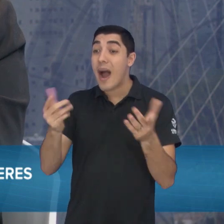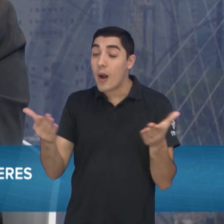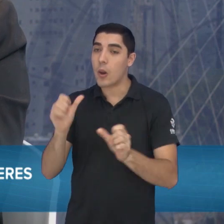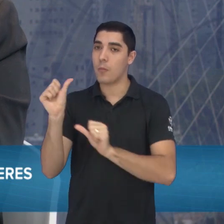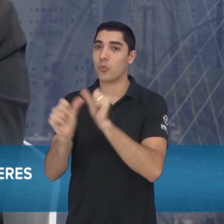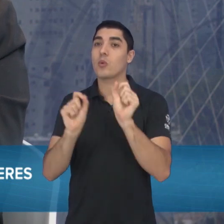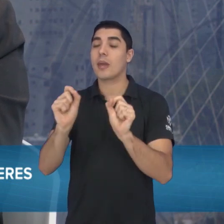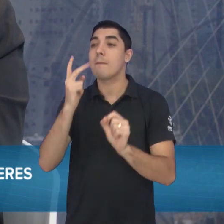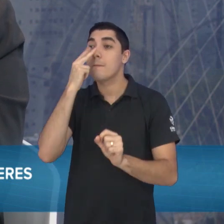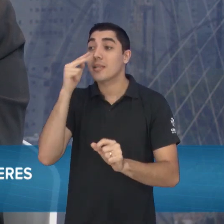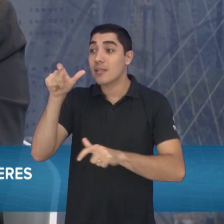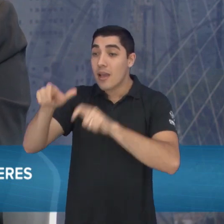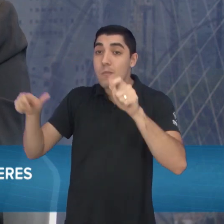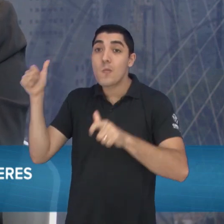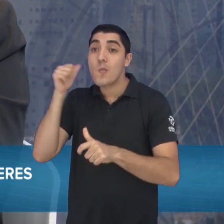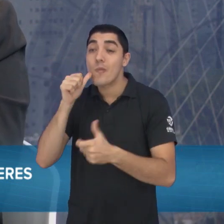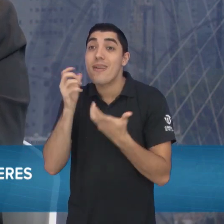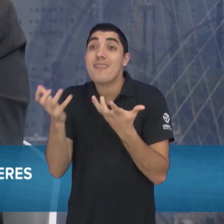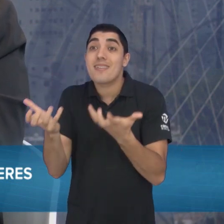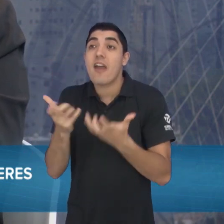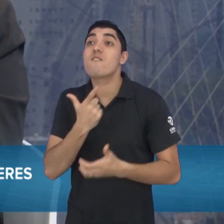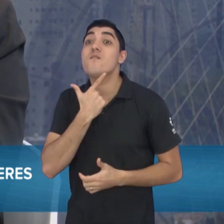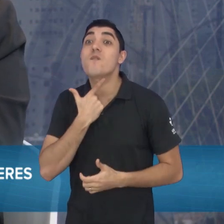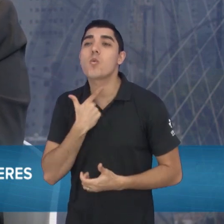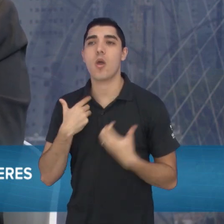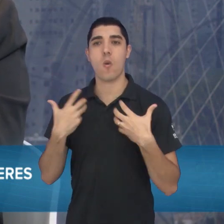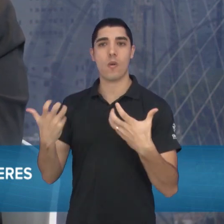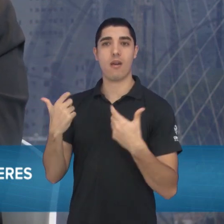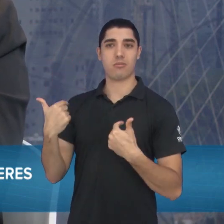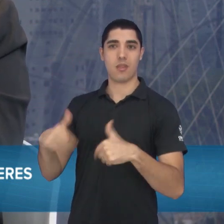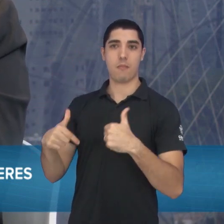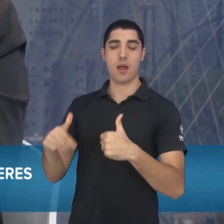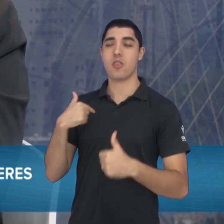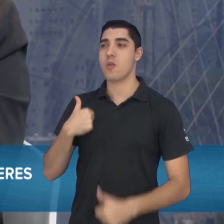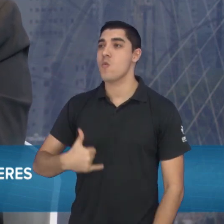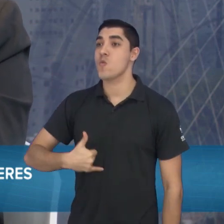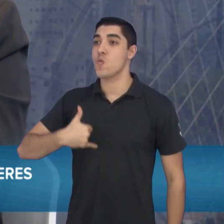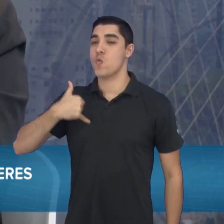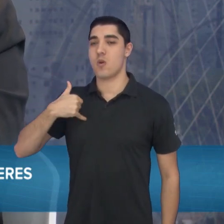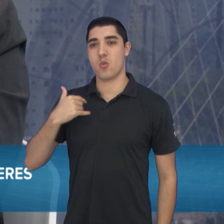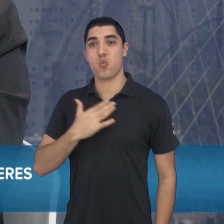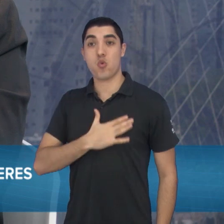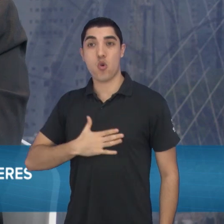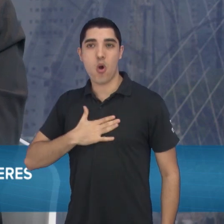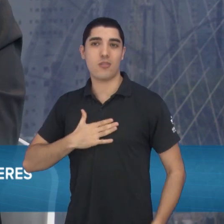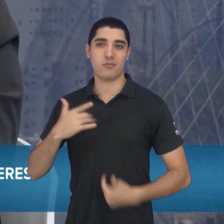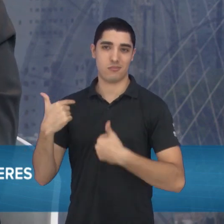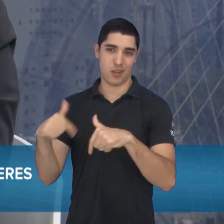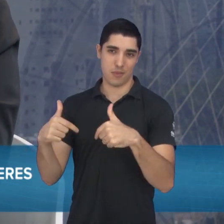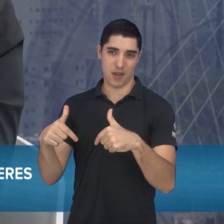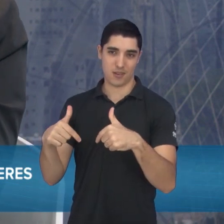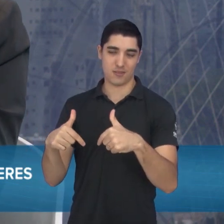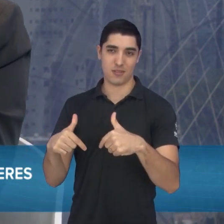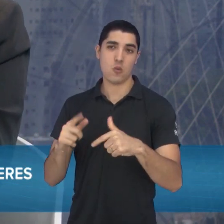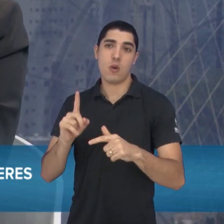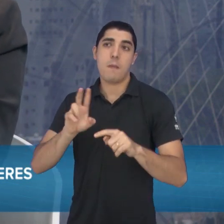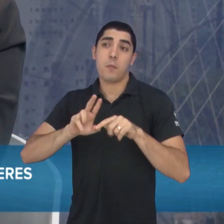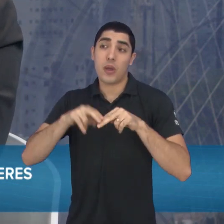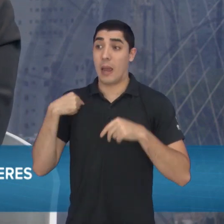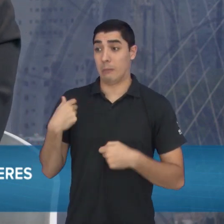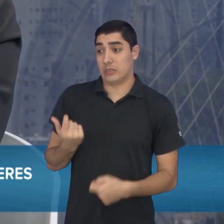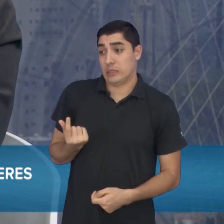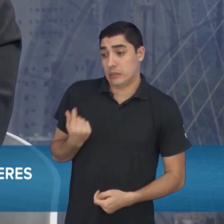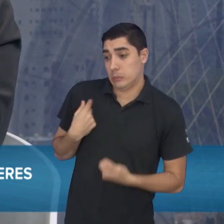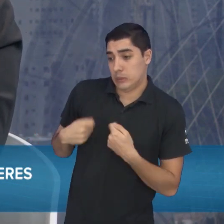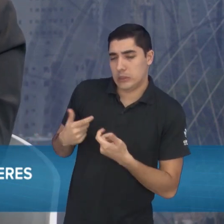o prazer pelo trabalho, o orgulho por trabalhar e produzir, além de ser só porque precisa, né? Eu acho